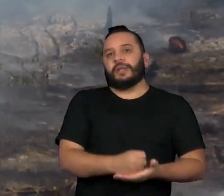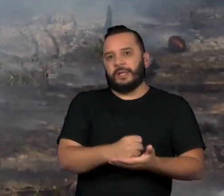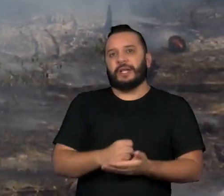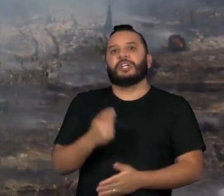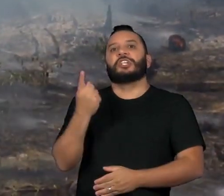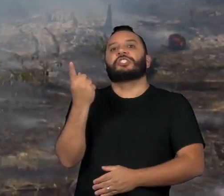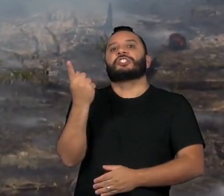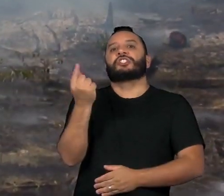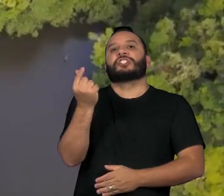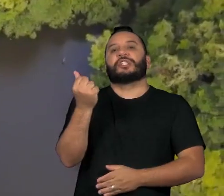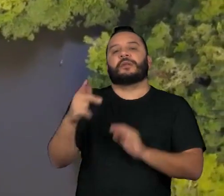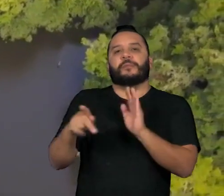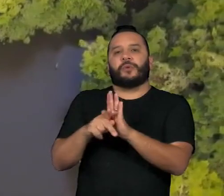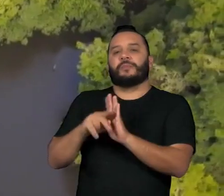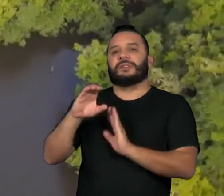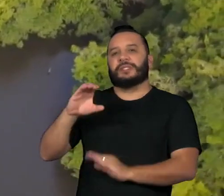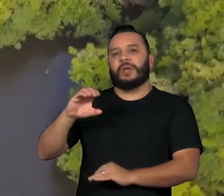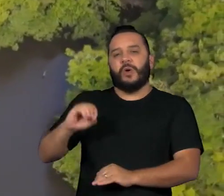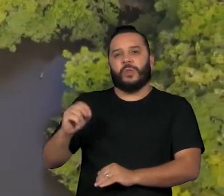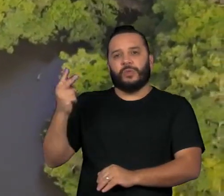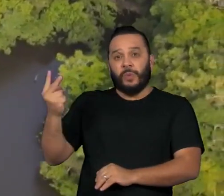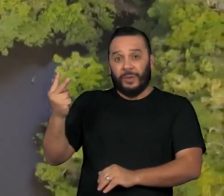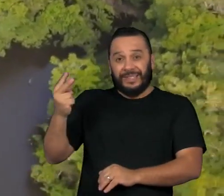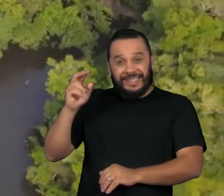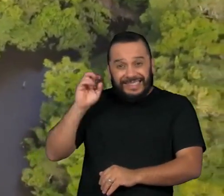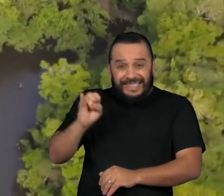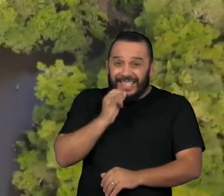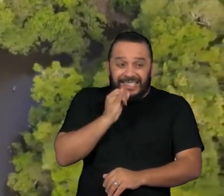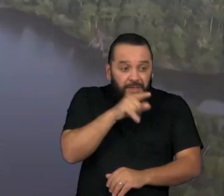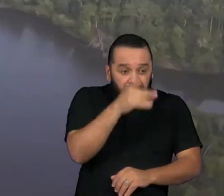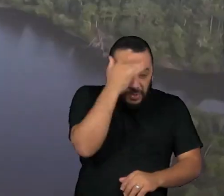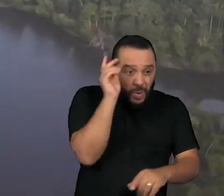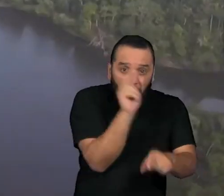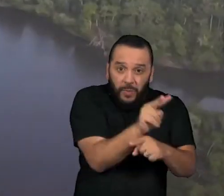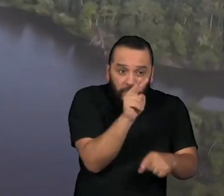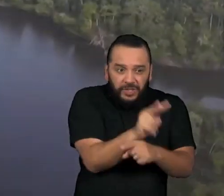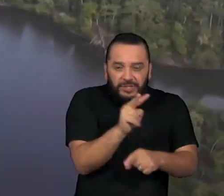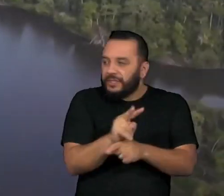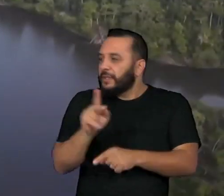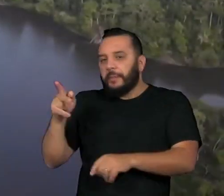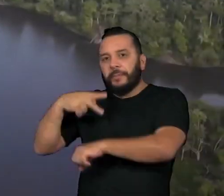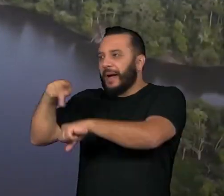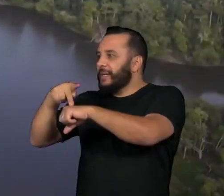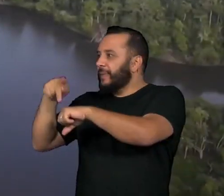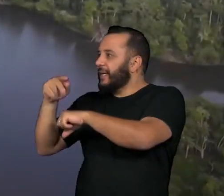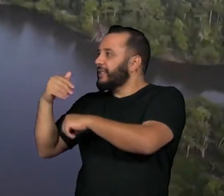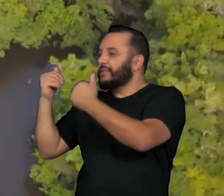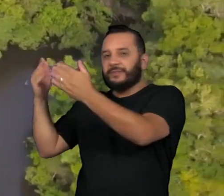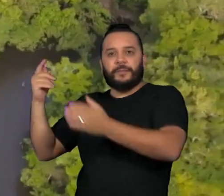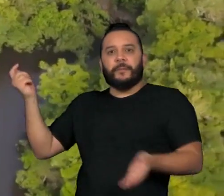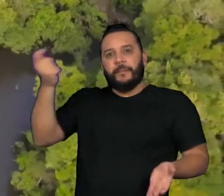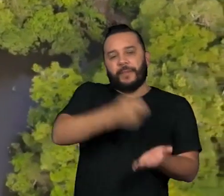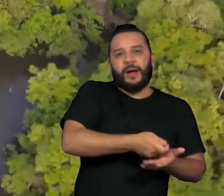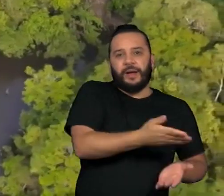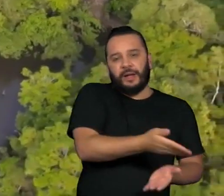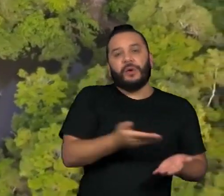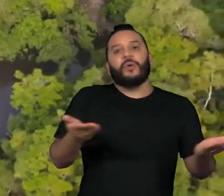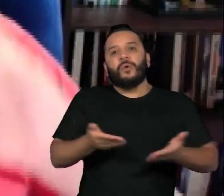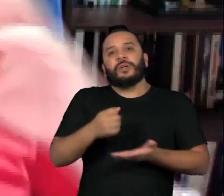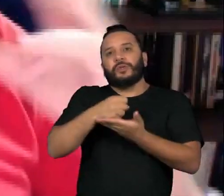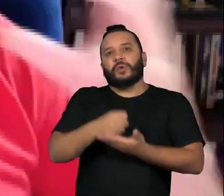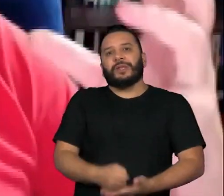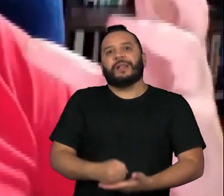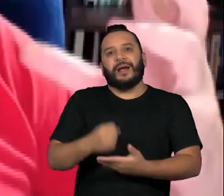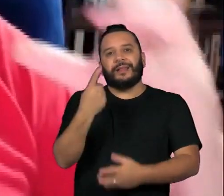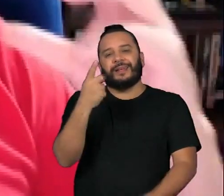países poluidores para iniciativas de preservação das florestas. A tonelada é vendida hoje a mais de $15.